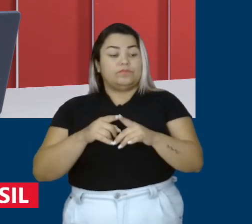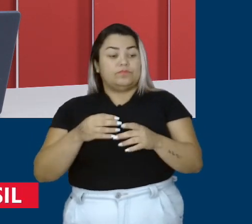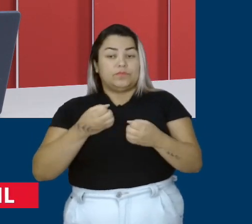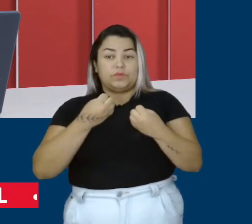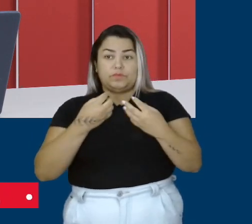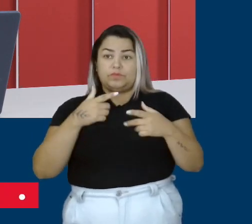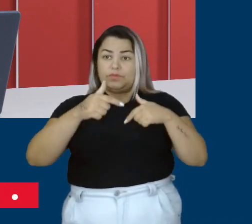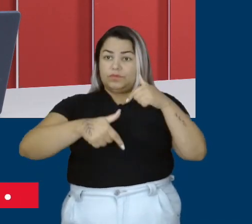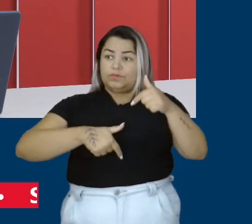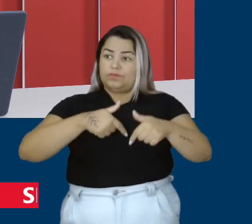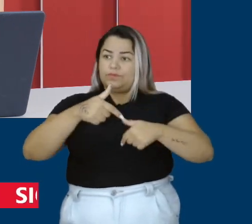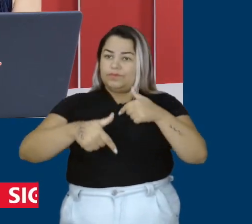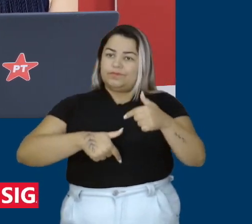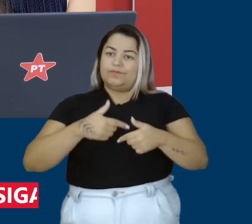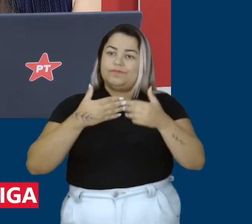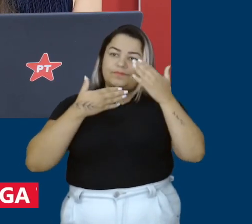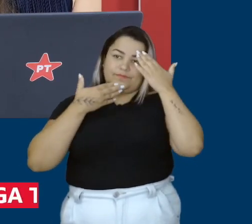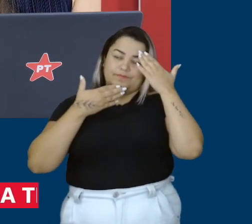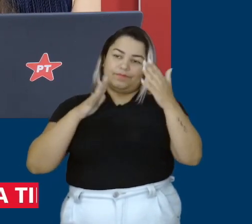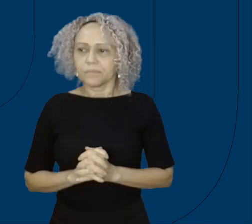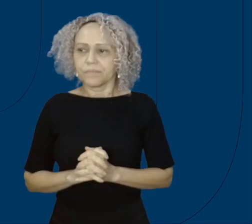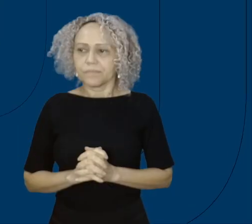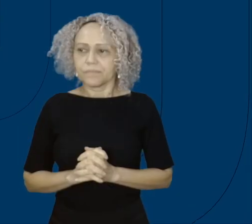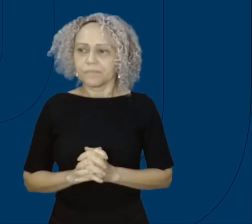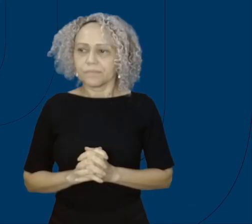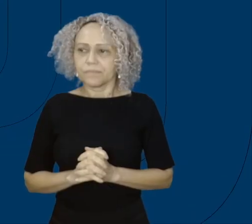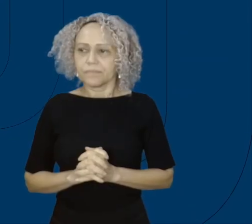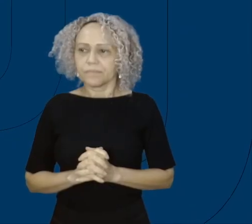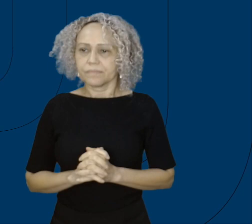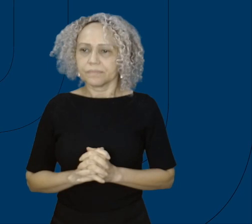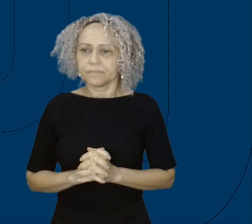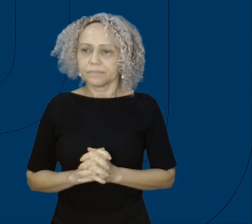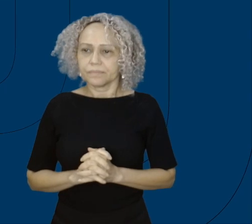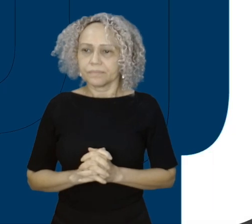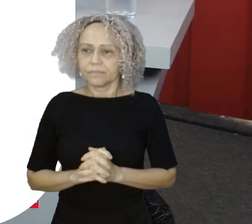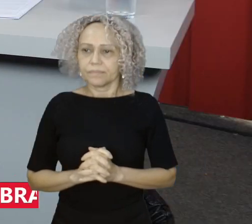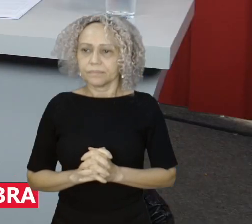trabalho. Obrigada, tchau.